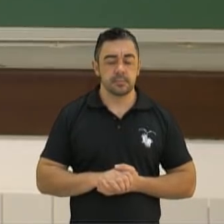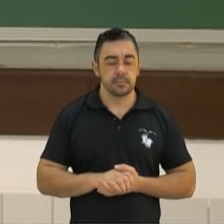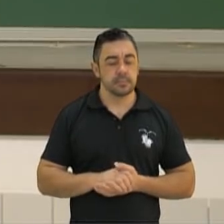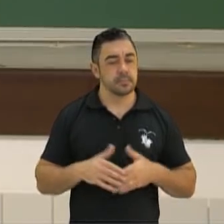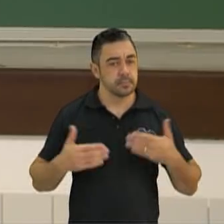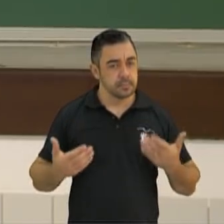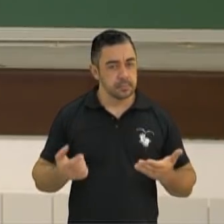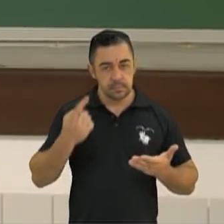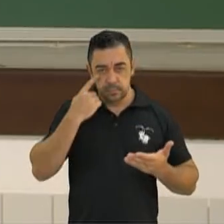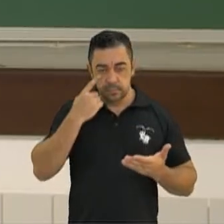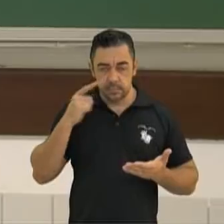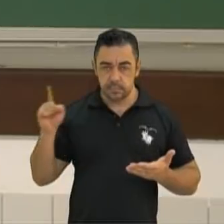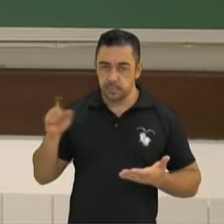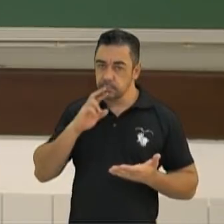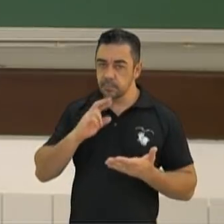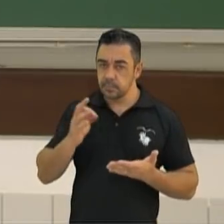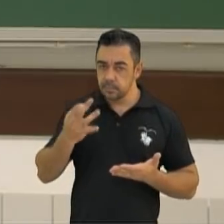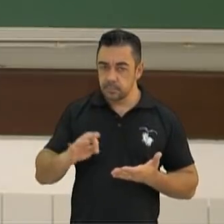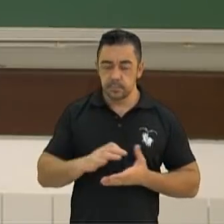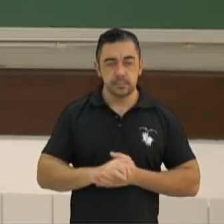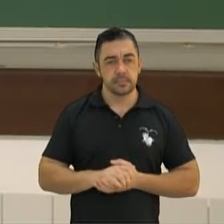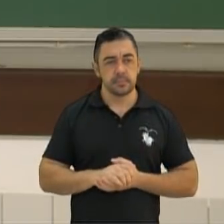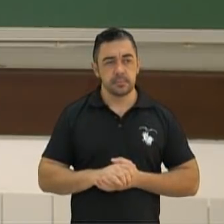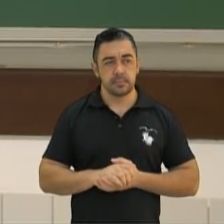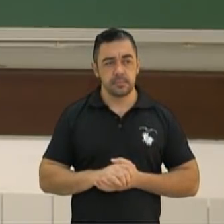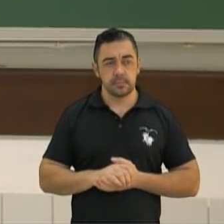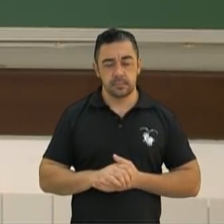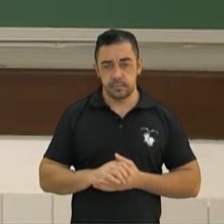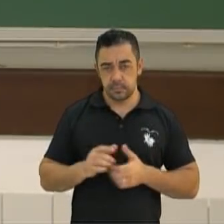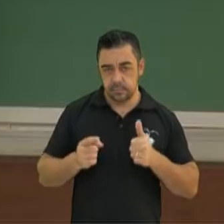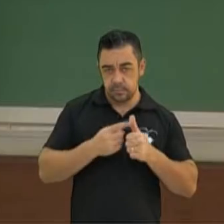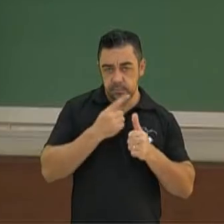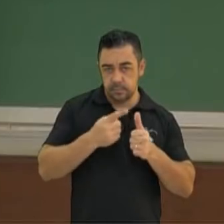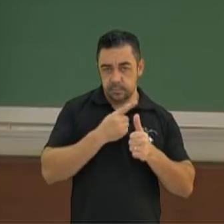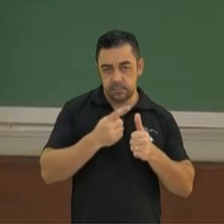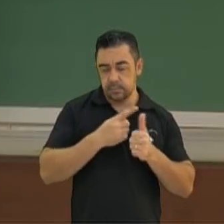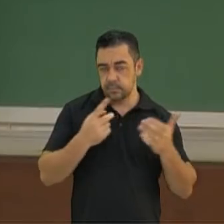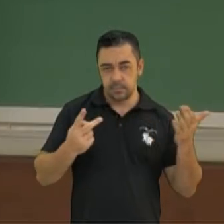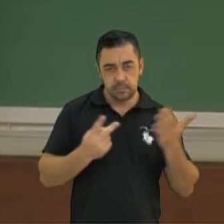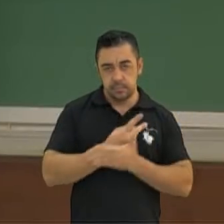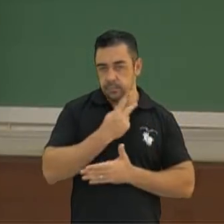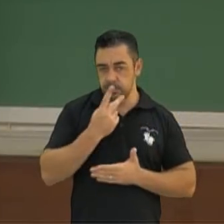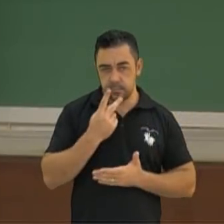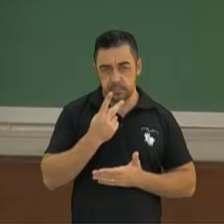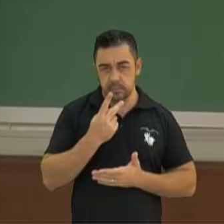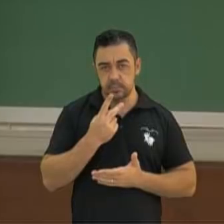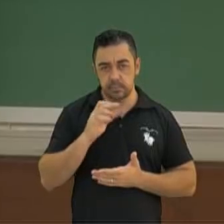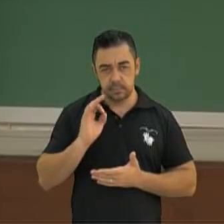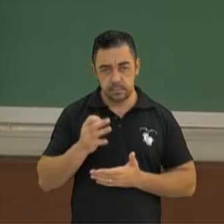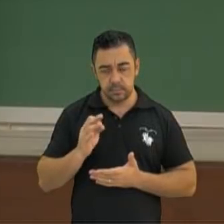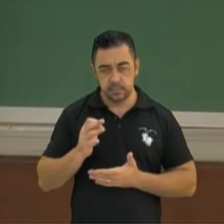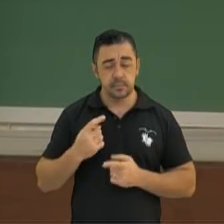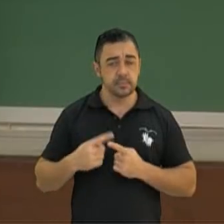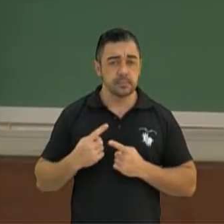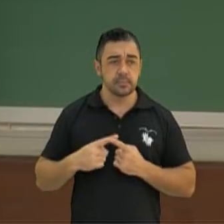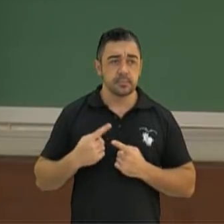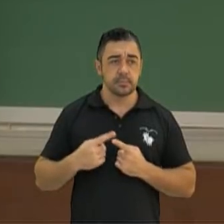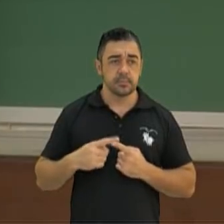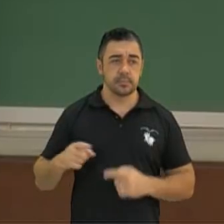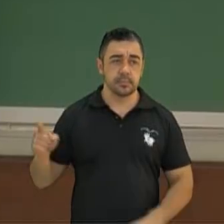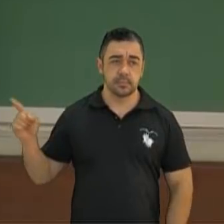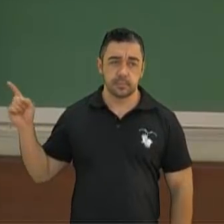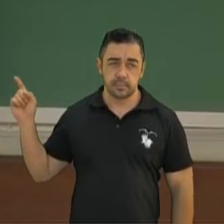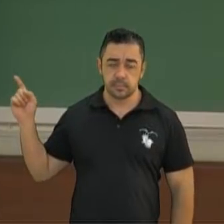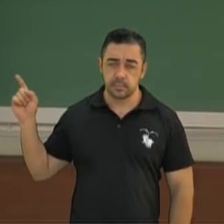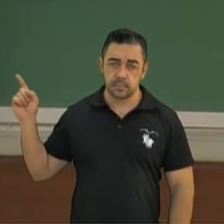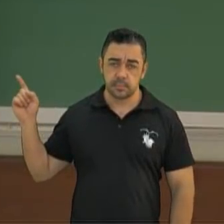Vamos lá então? Pessoal, olha, a primeira questão, ela está errada. Por quê? Olha o que ele